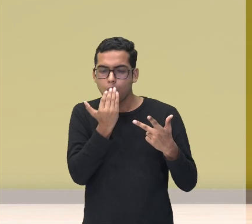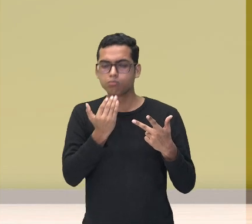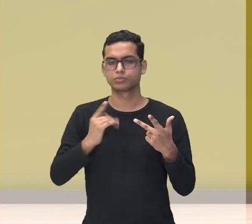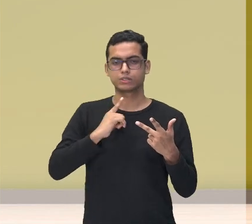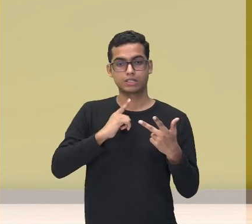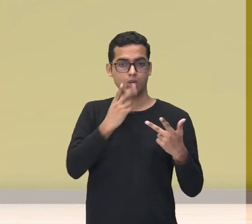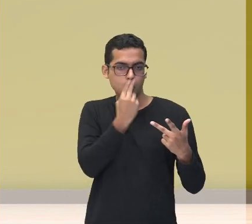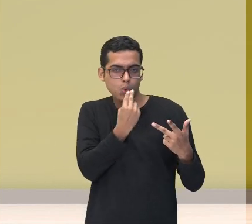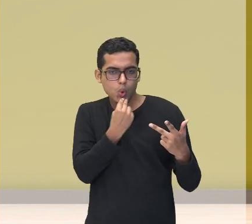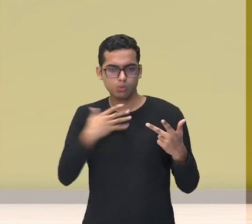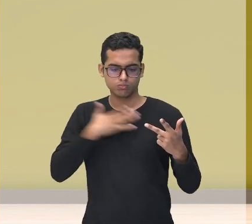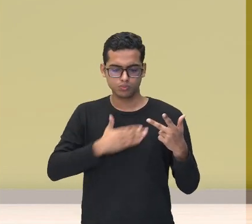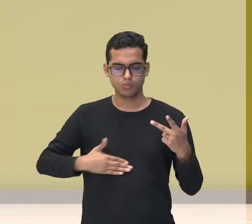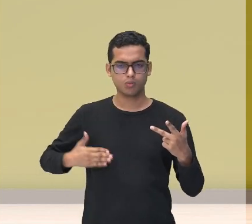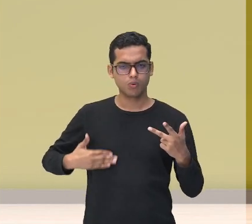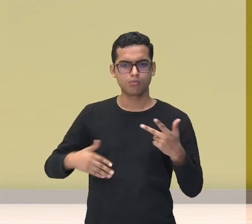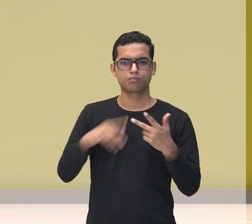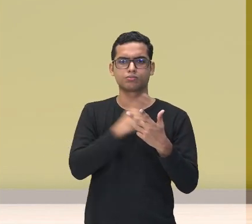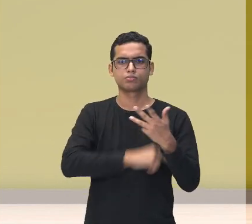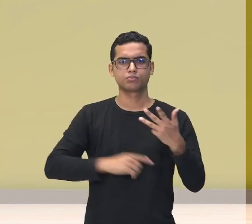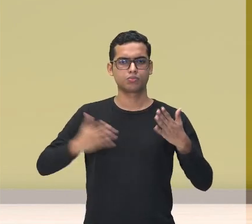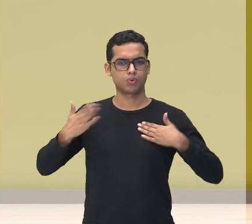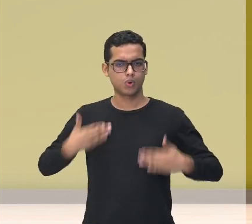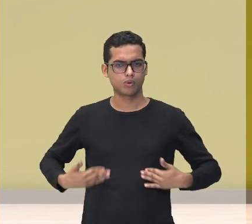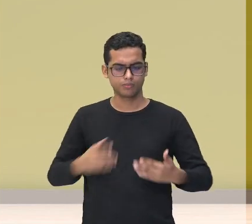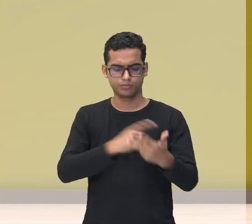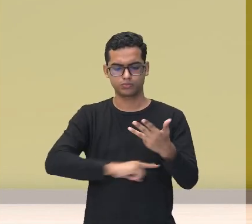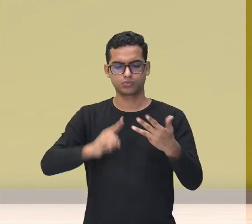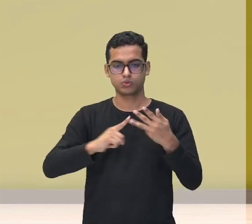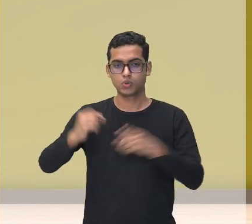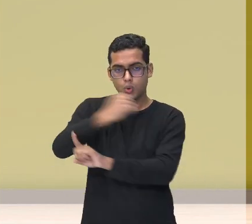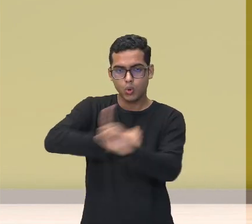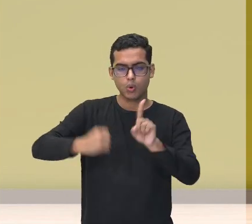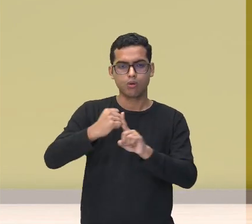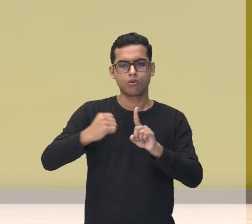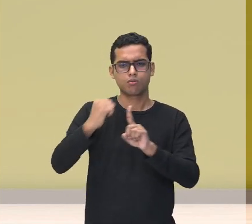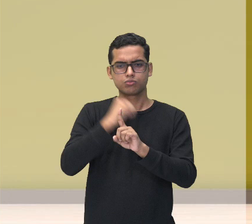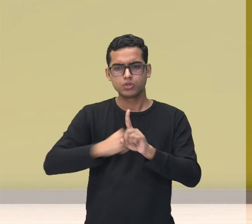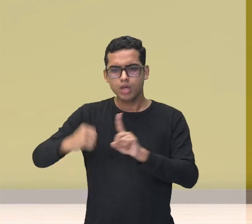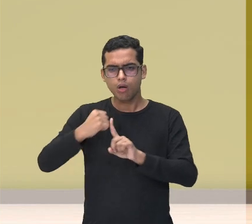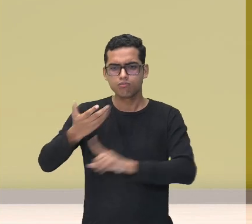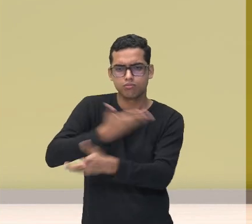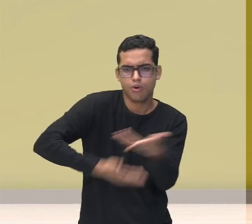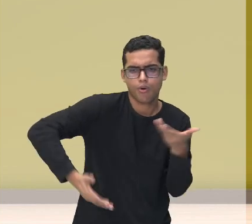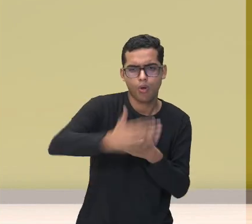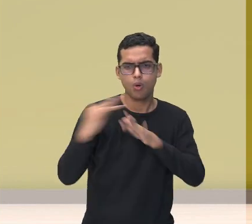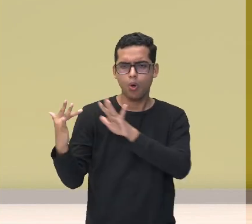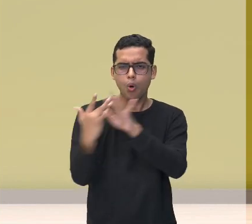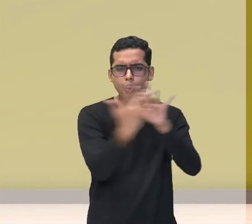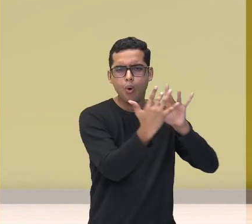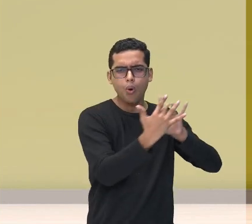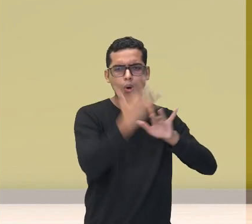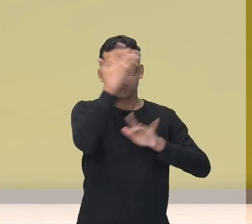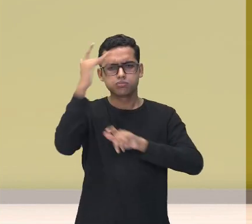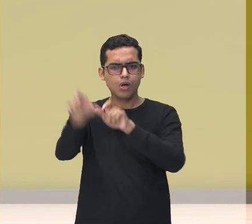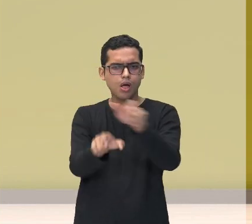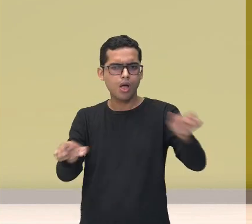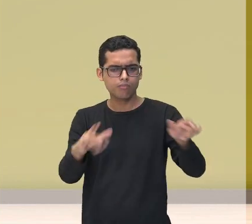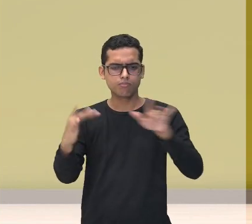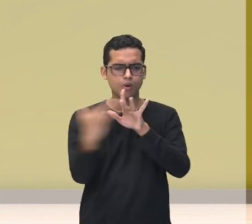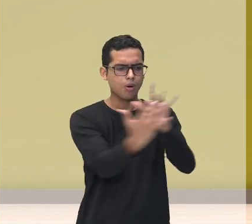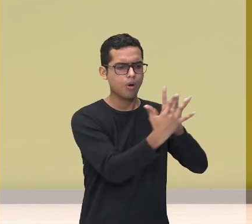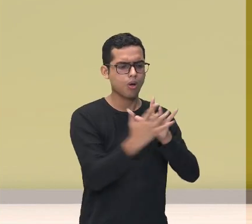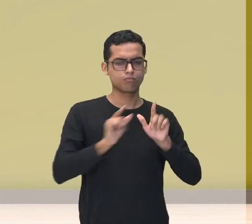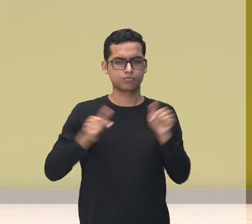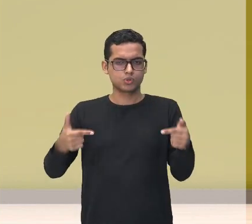para o nosso corpo, socializar também com o outro, porque vai estimular o outro até a praticar uma atividade física